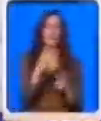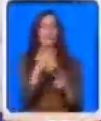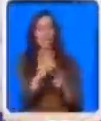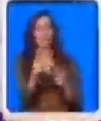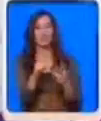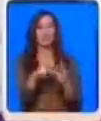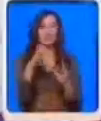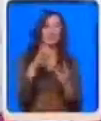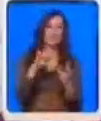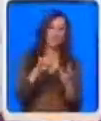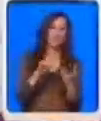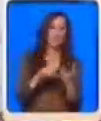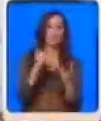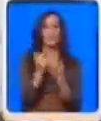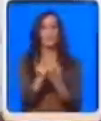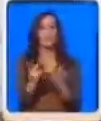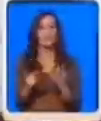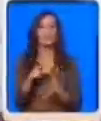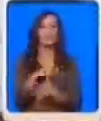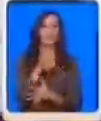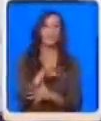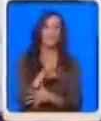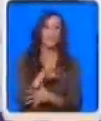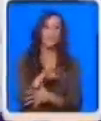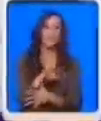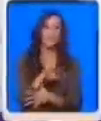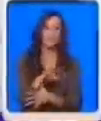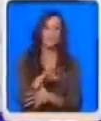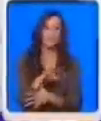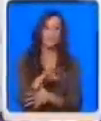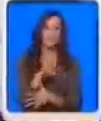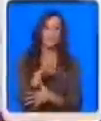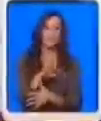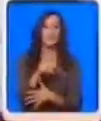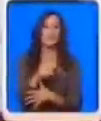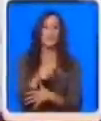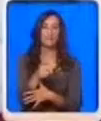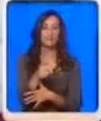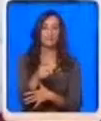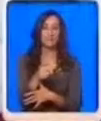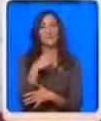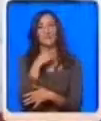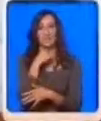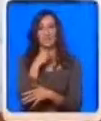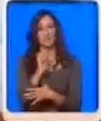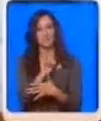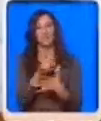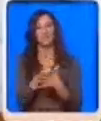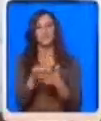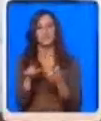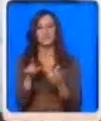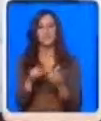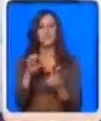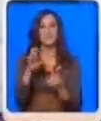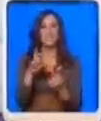Carlos Queiroz, a Vanessa, a Joana Alvarenga, a Joana Baeta, que é a fadista. Depois temos a